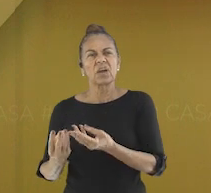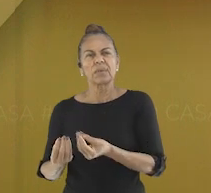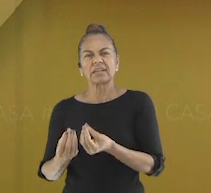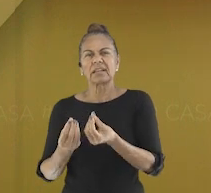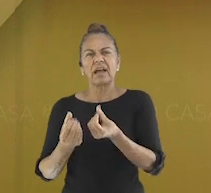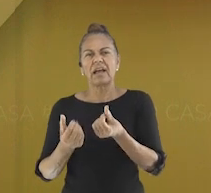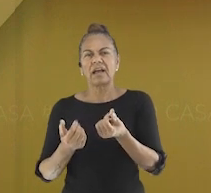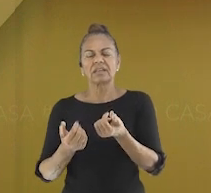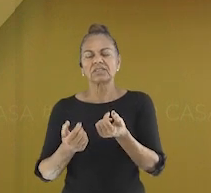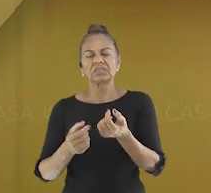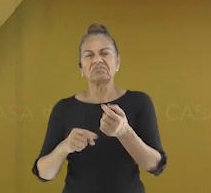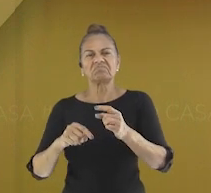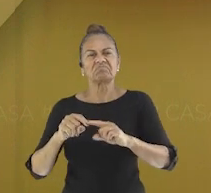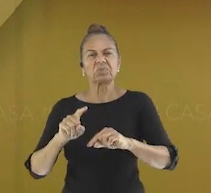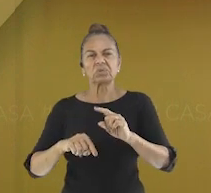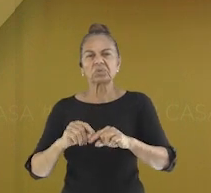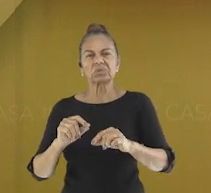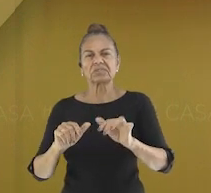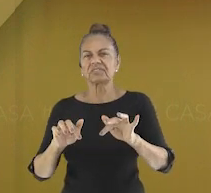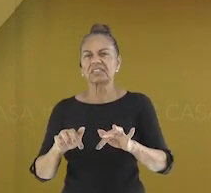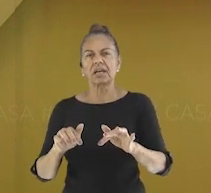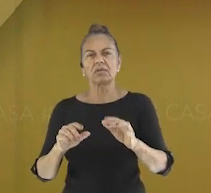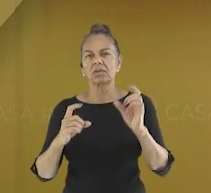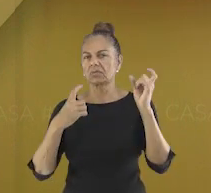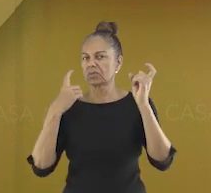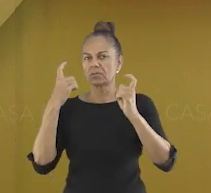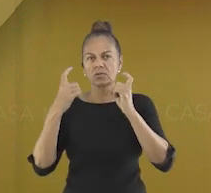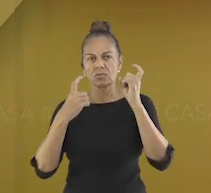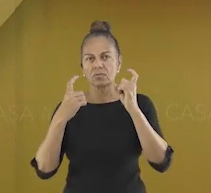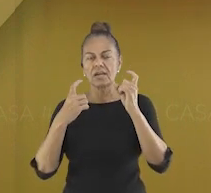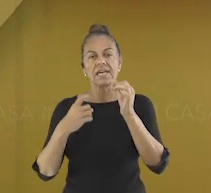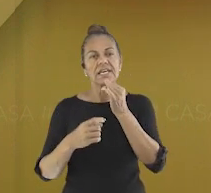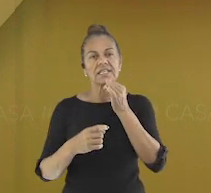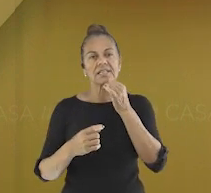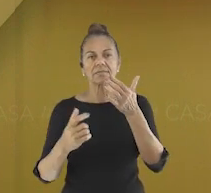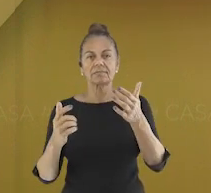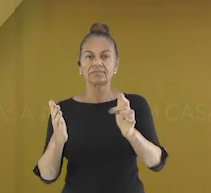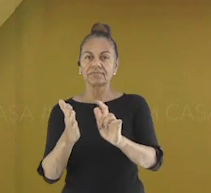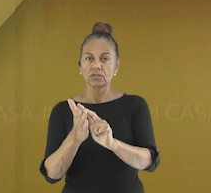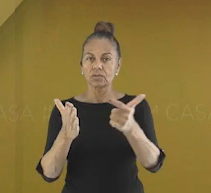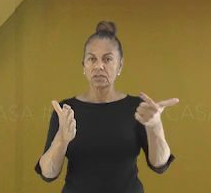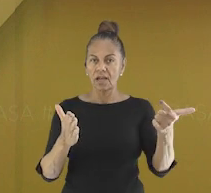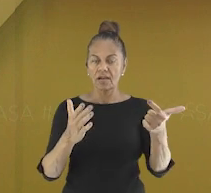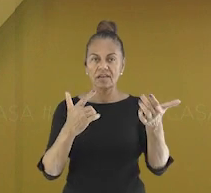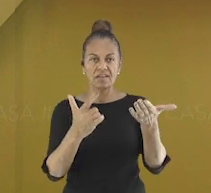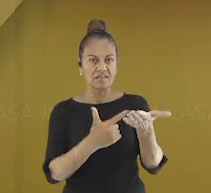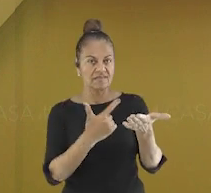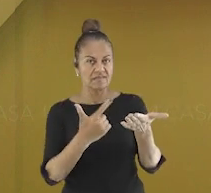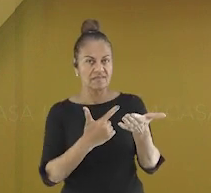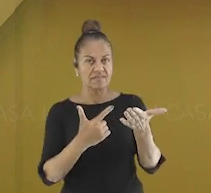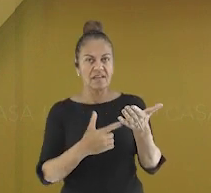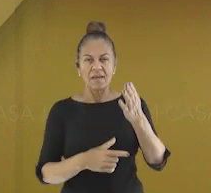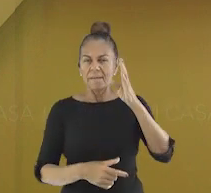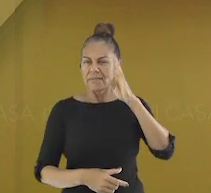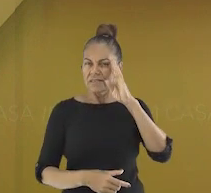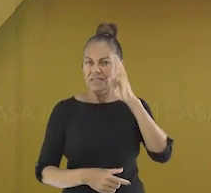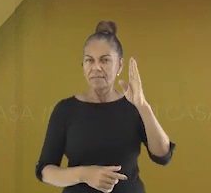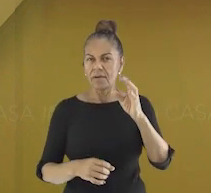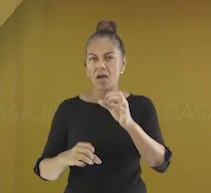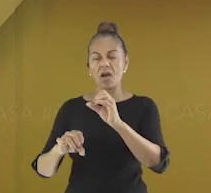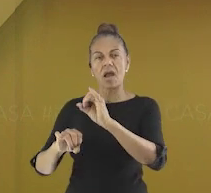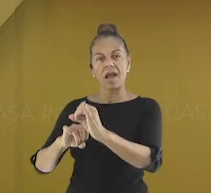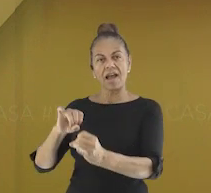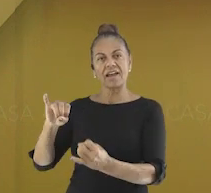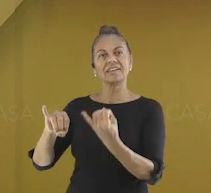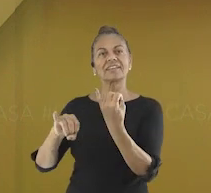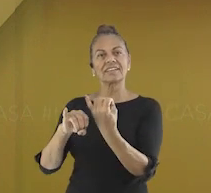se preocupar muito com a qualidade do produto final. E além da televisão, meios como jornais,